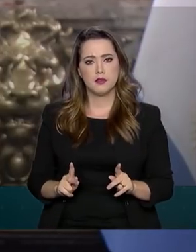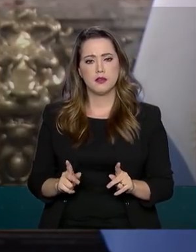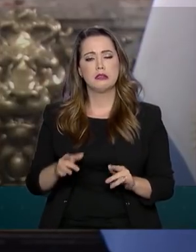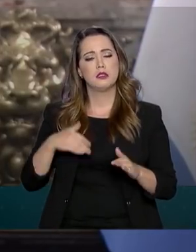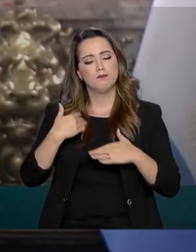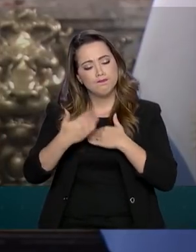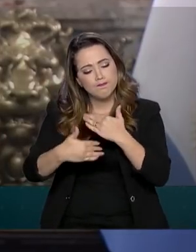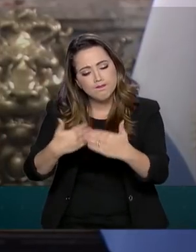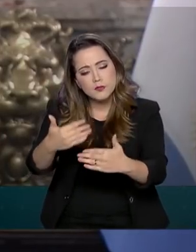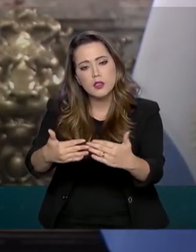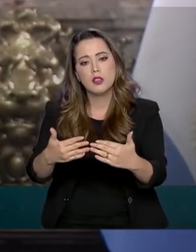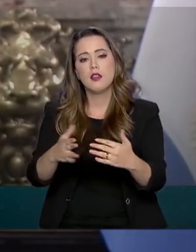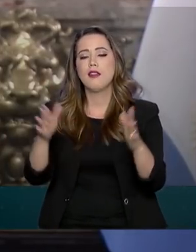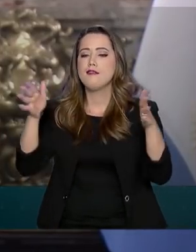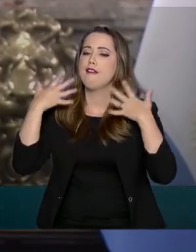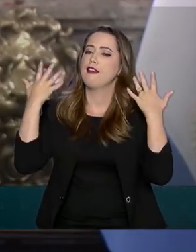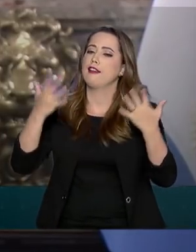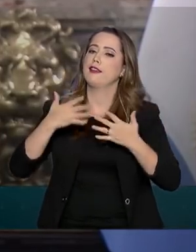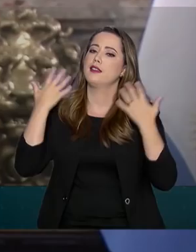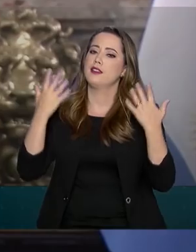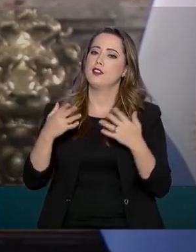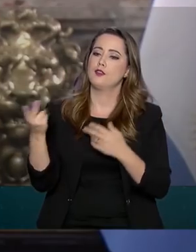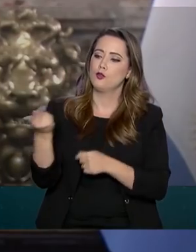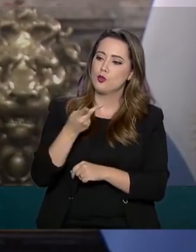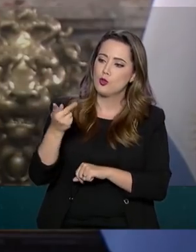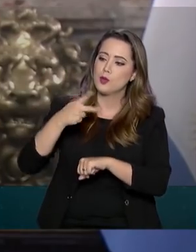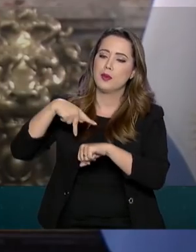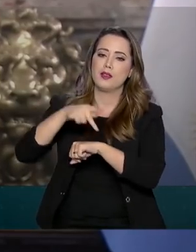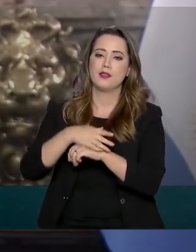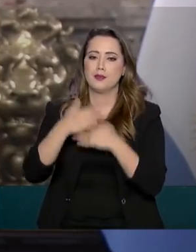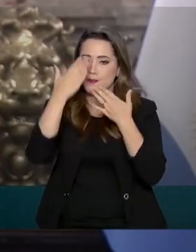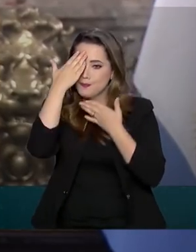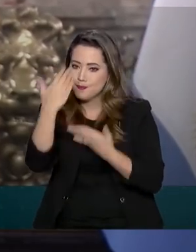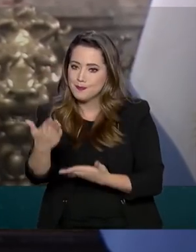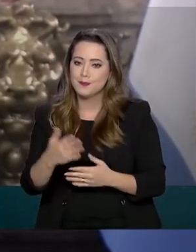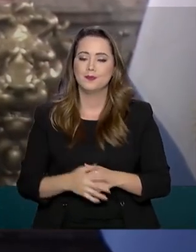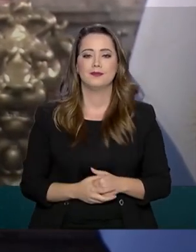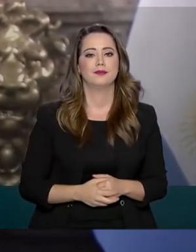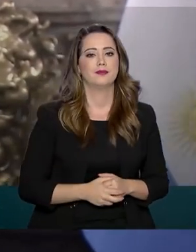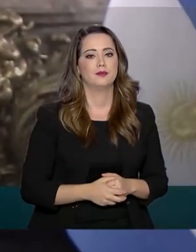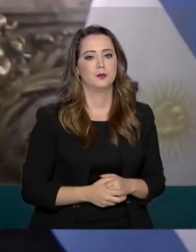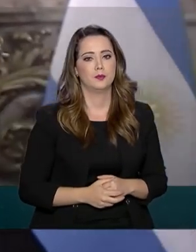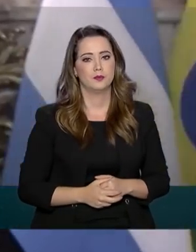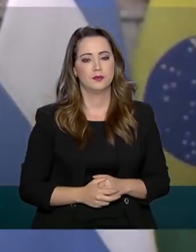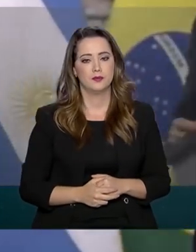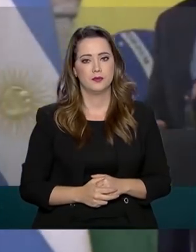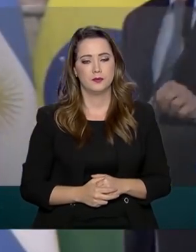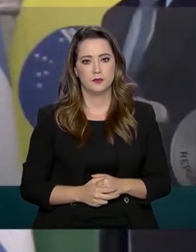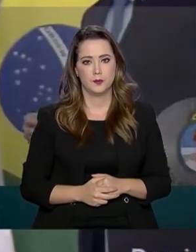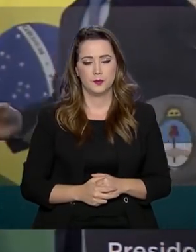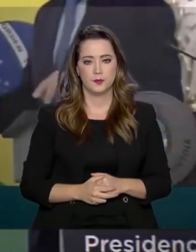teremos prosperidade e alegria entre os nossos povos. Muito obrigado.